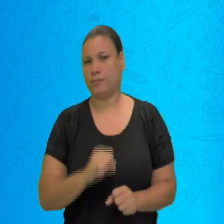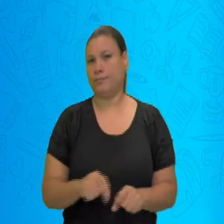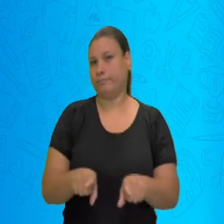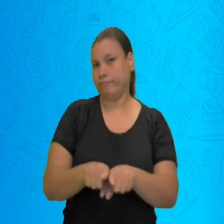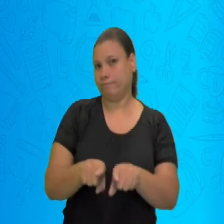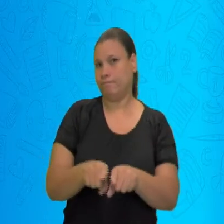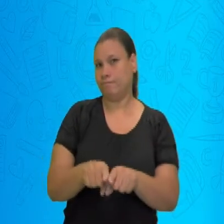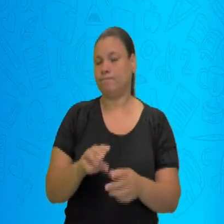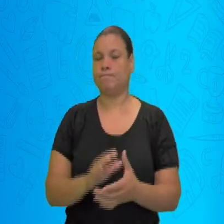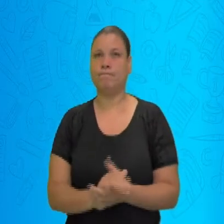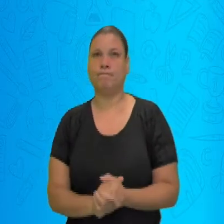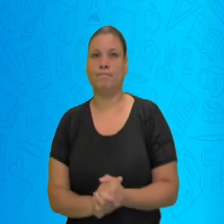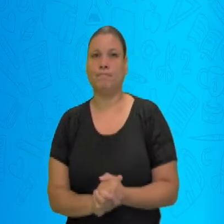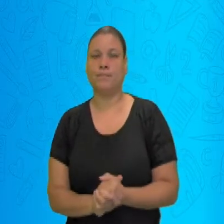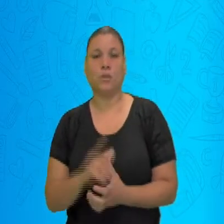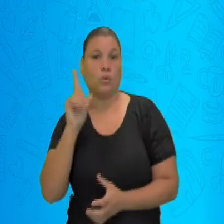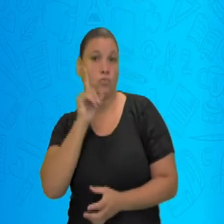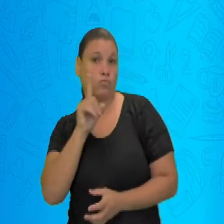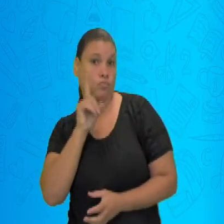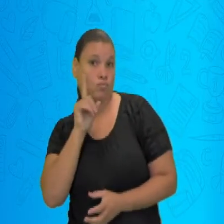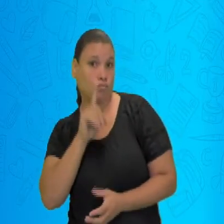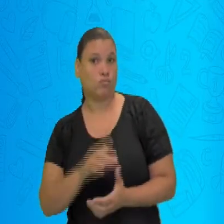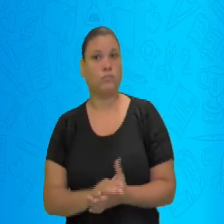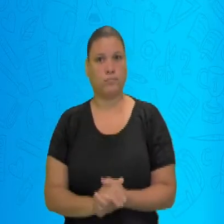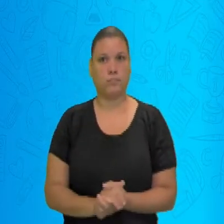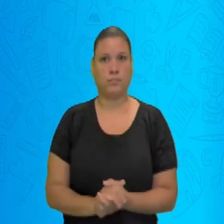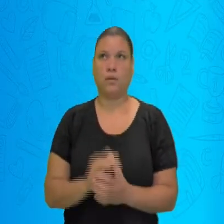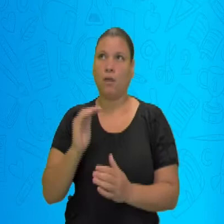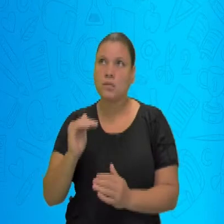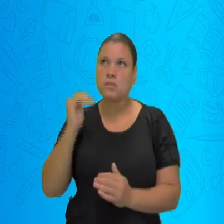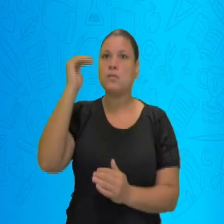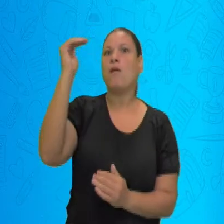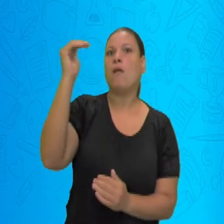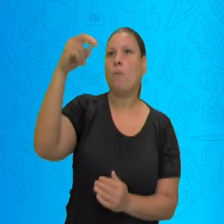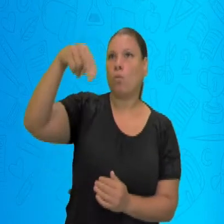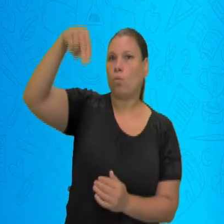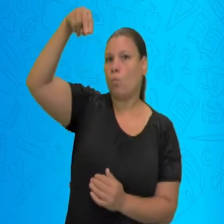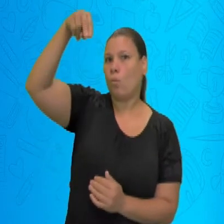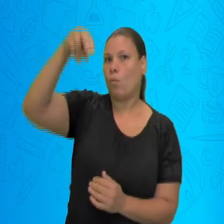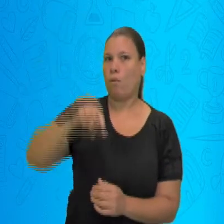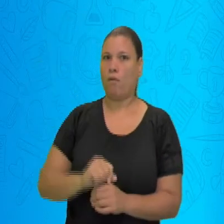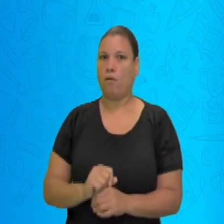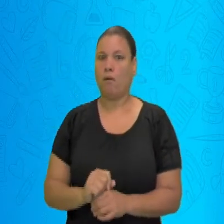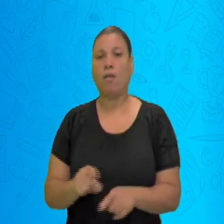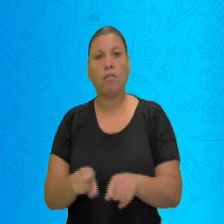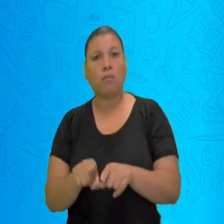Para baixo, América do Sul. Mas nós vamos ver que existe